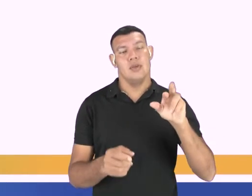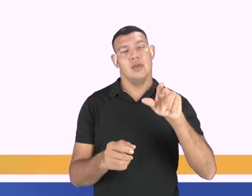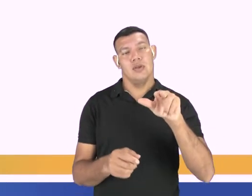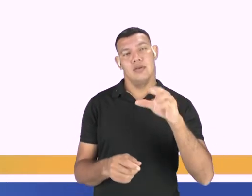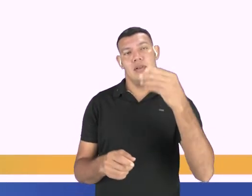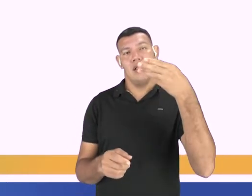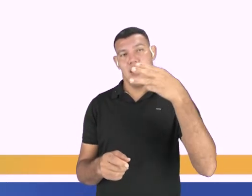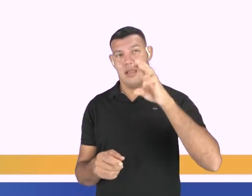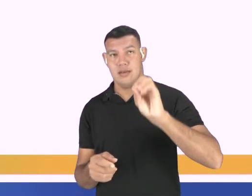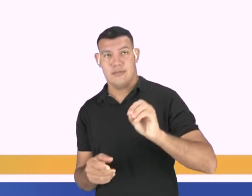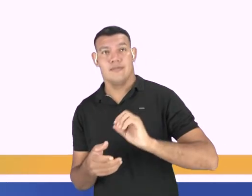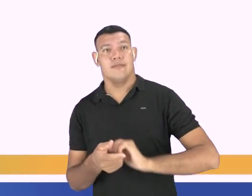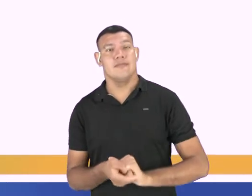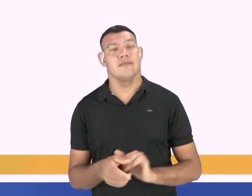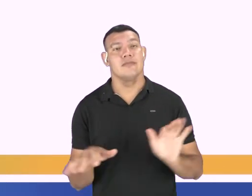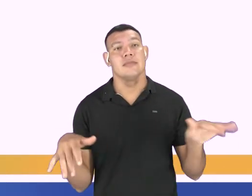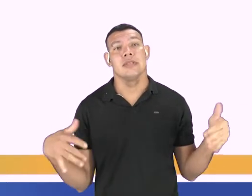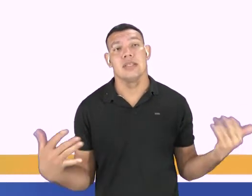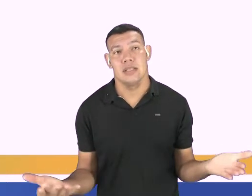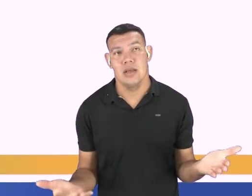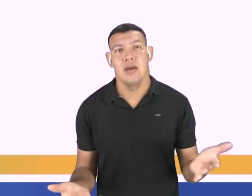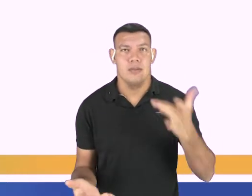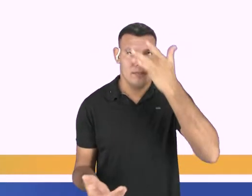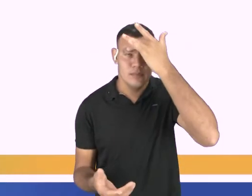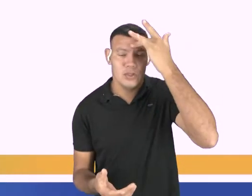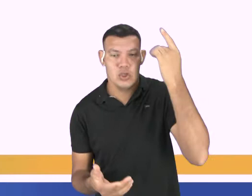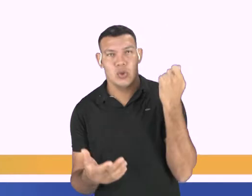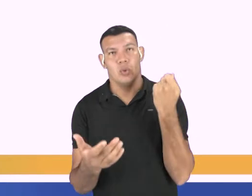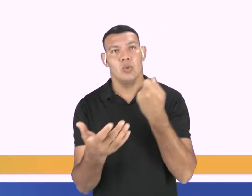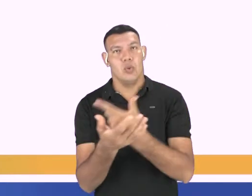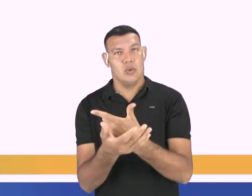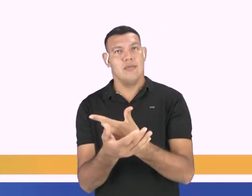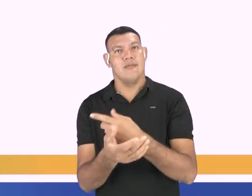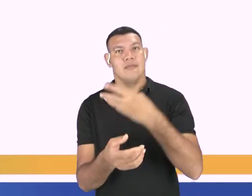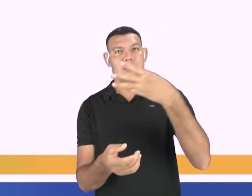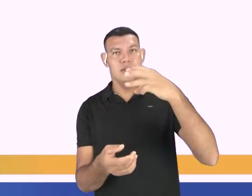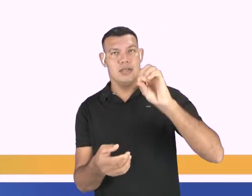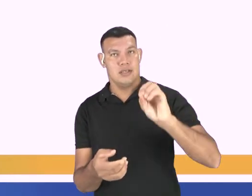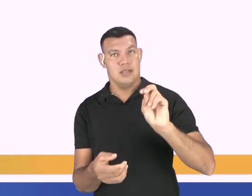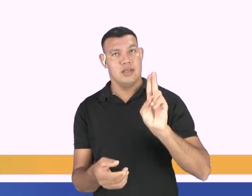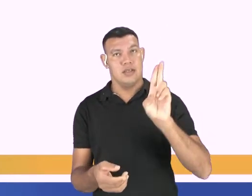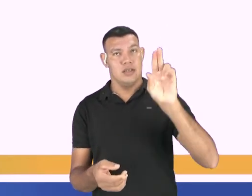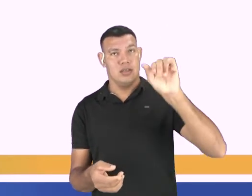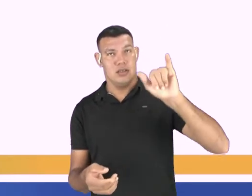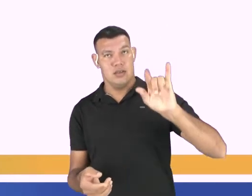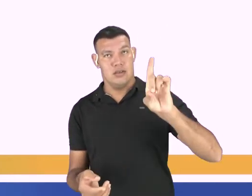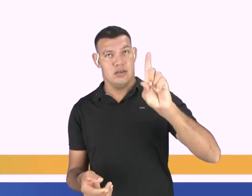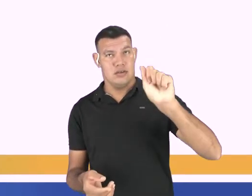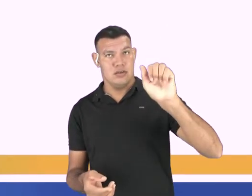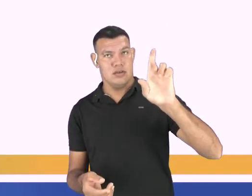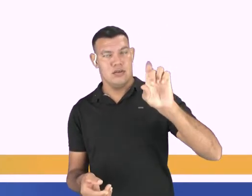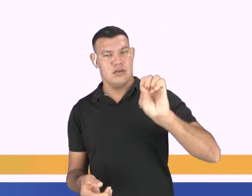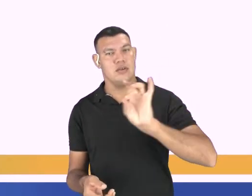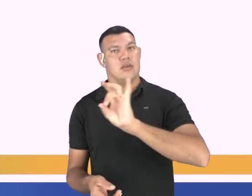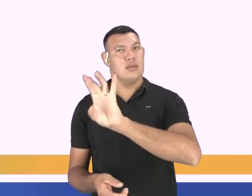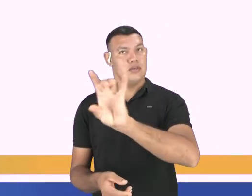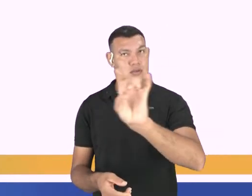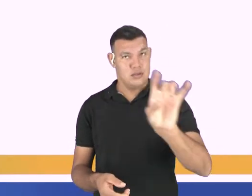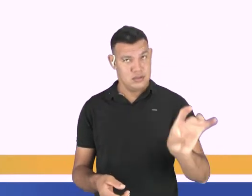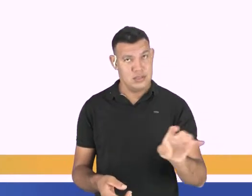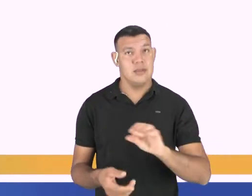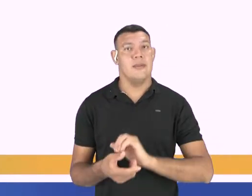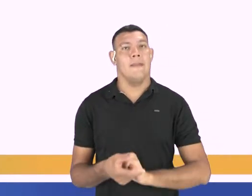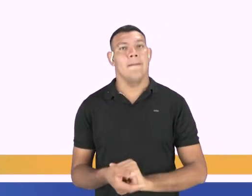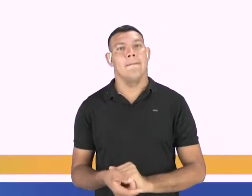30. Portanto, essa pessoa deverá comprar um total de 30 unidades de cada produto. Isso quer dizer que